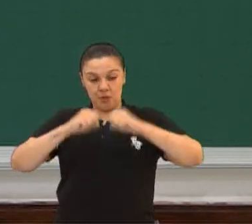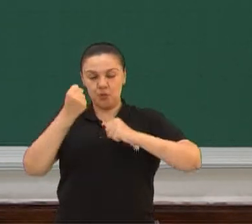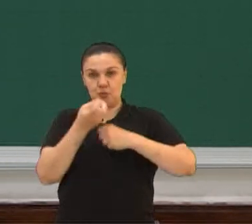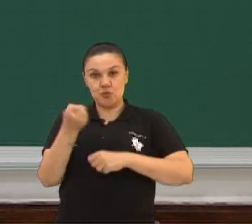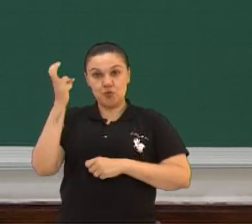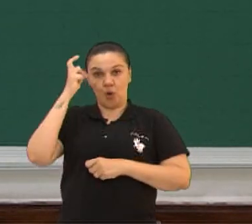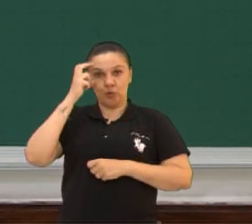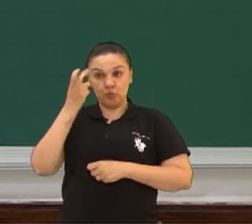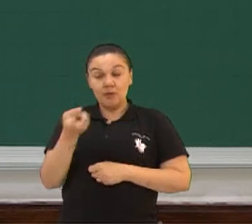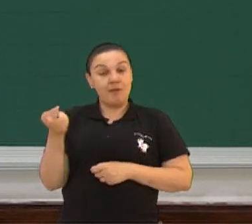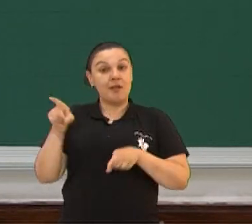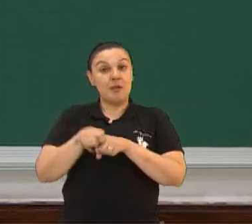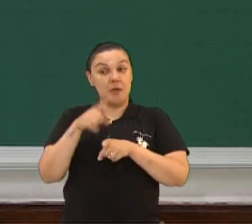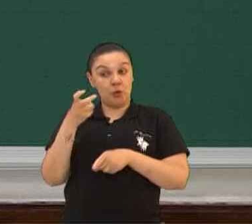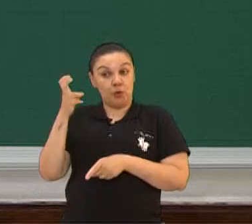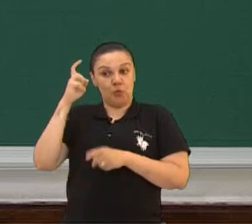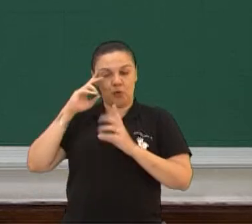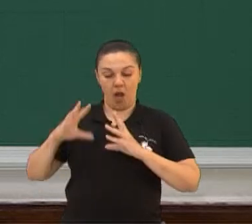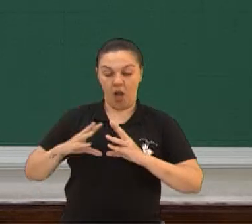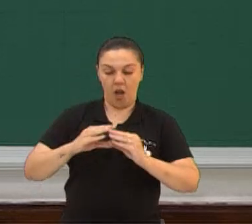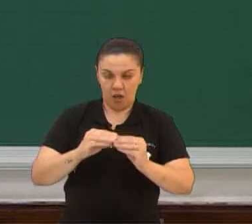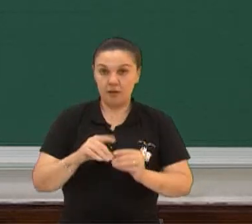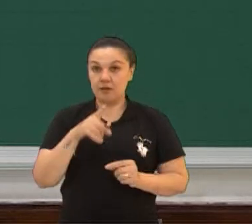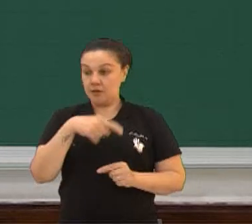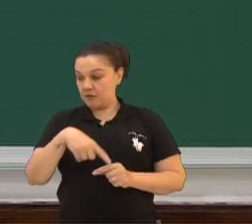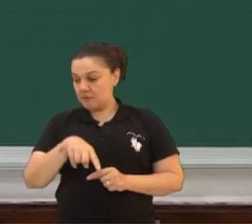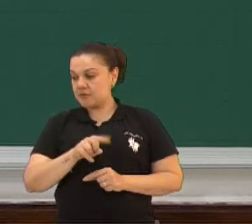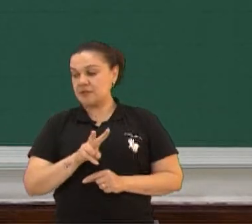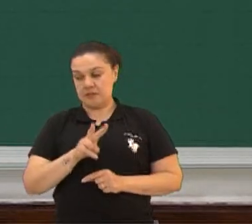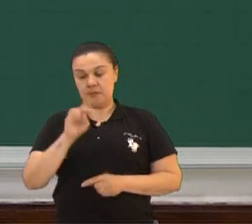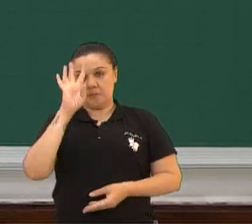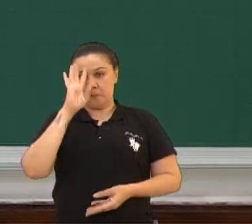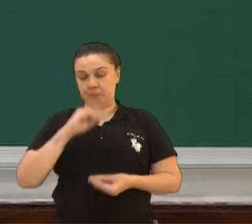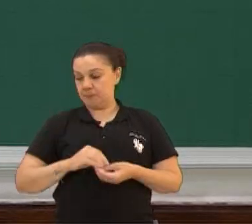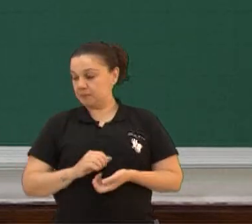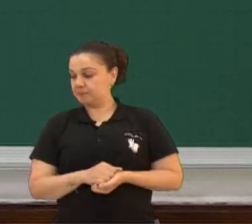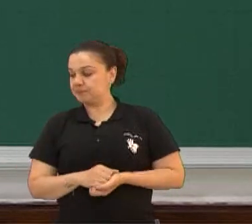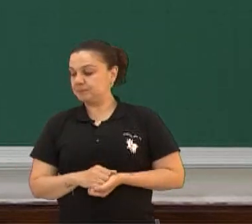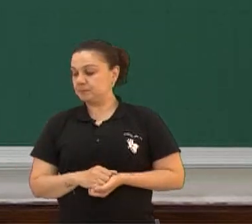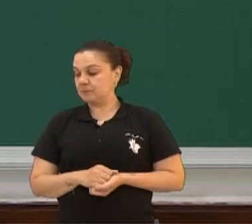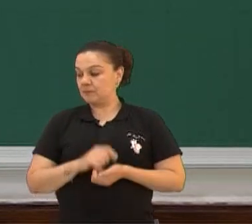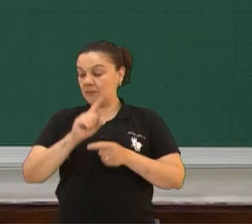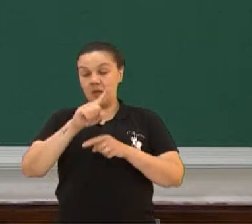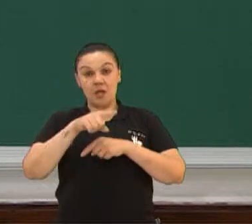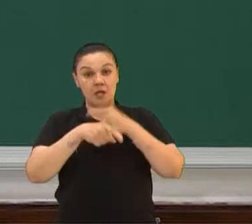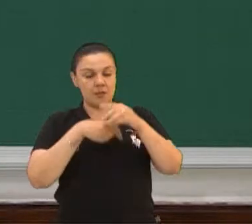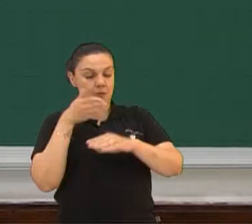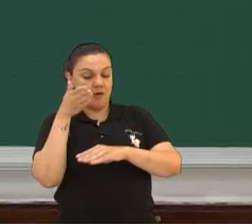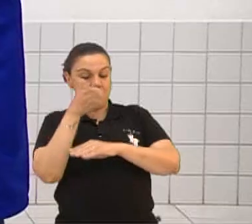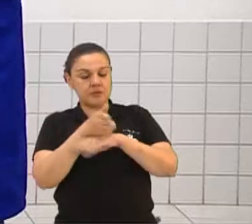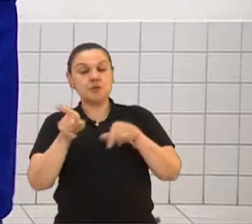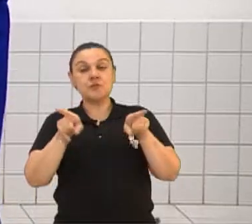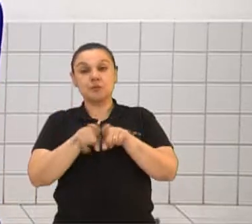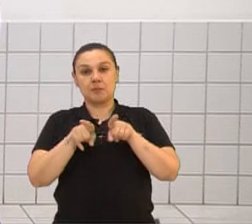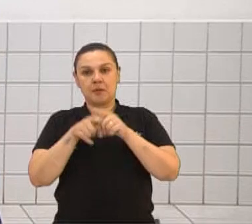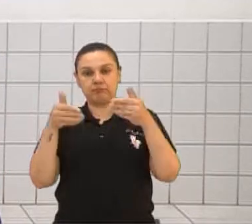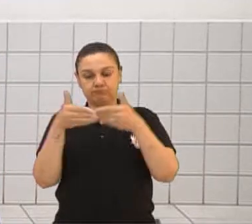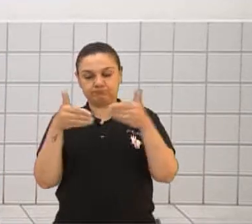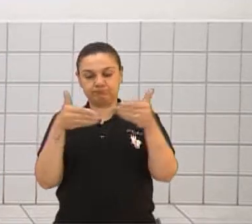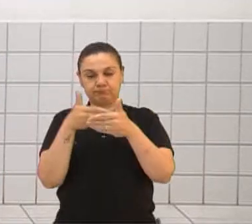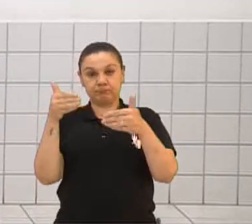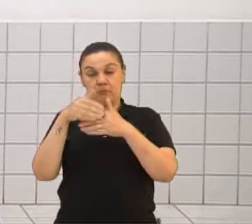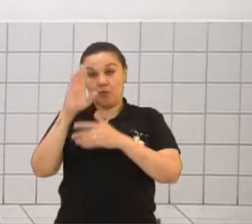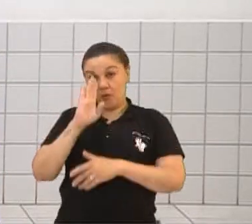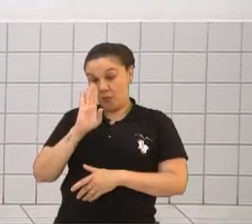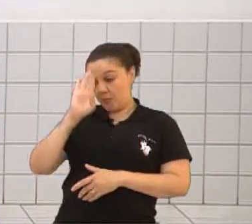cultura de massa e indústria cultural que a gente acabou de falar. E depois você vai ter acesso aos slides aí, né? E os principais temas.